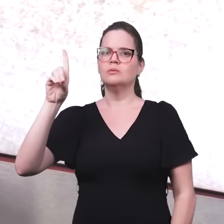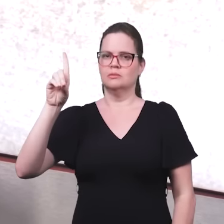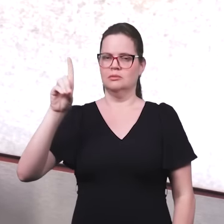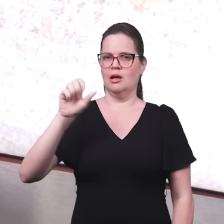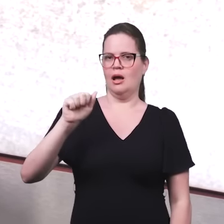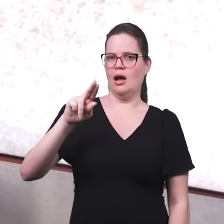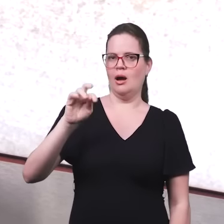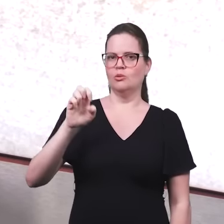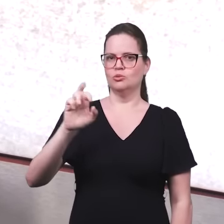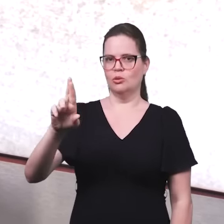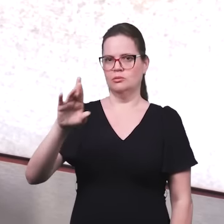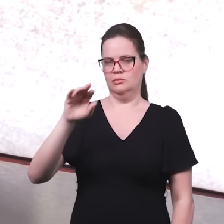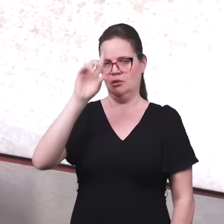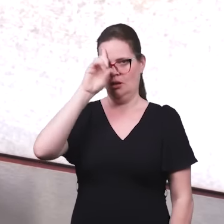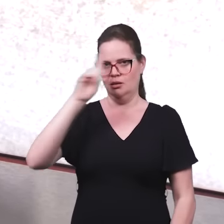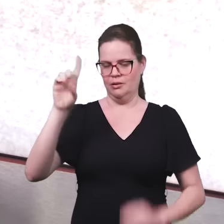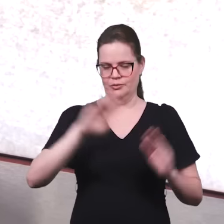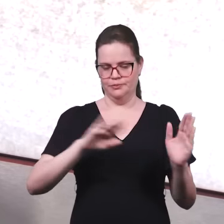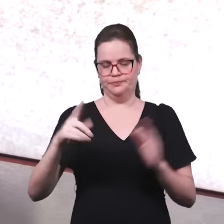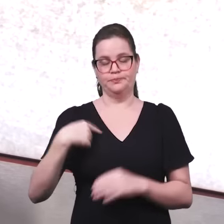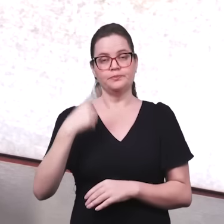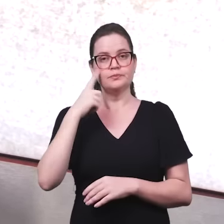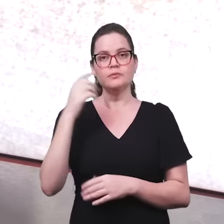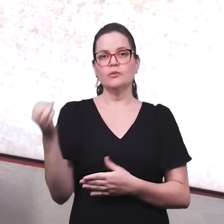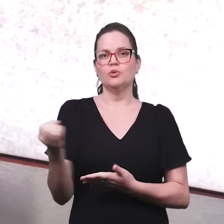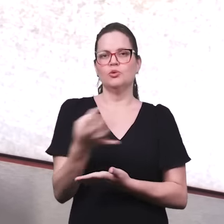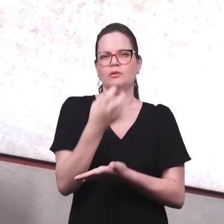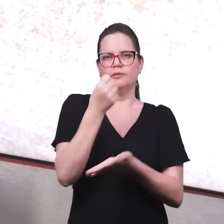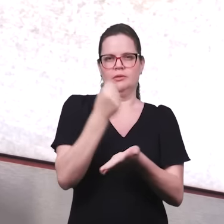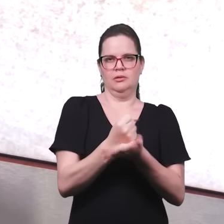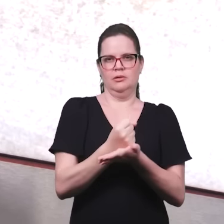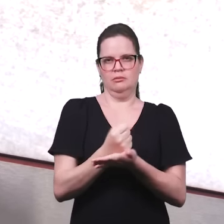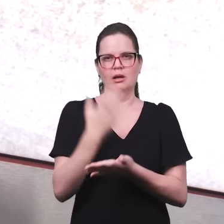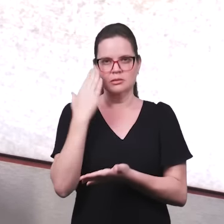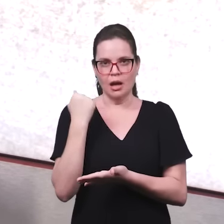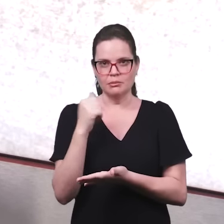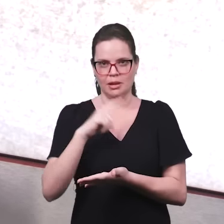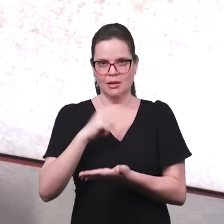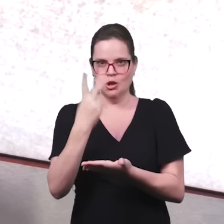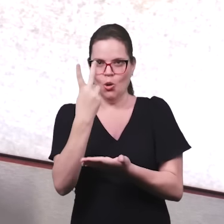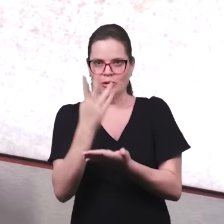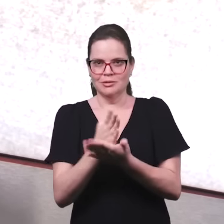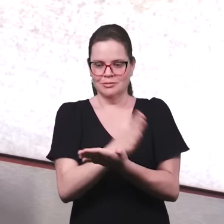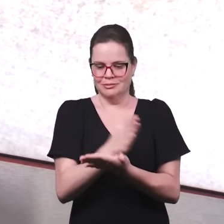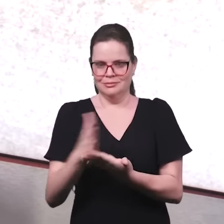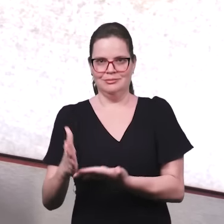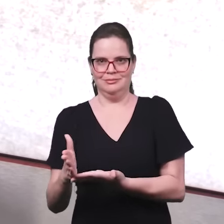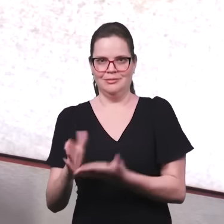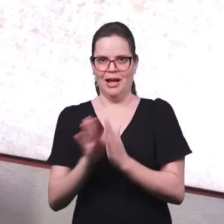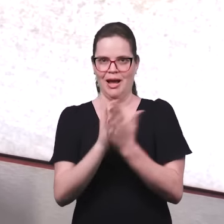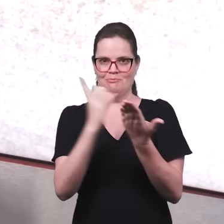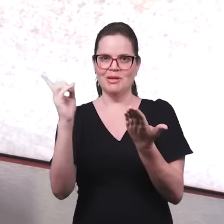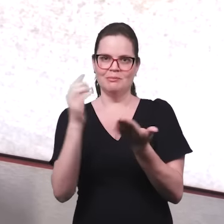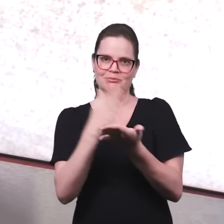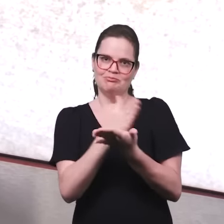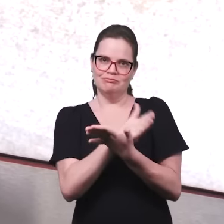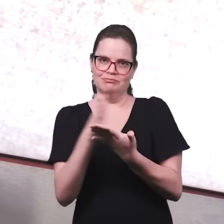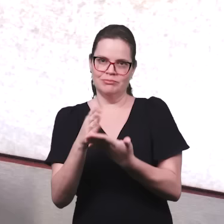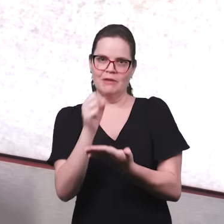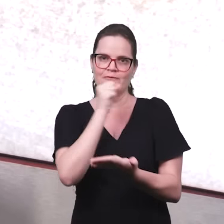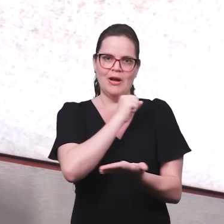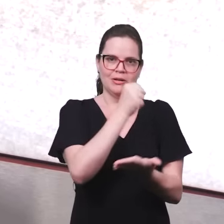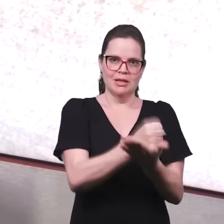terceiro aspecto. No Novo Testamento da Bíblia, você sabe que a Bíblia é dividida em Velho Testamento e Novo Testamento. Então, no